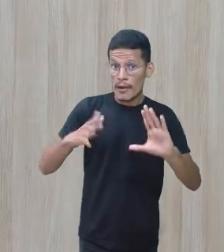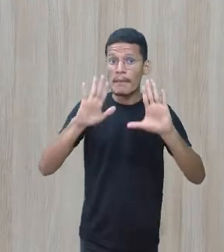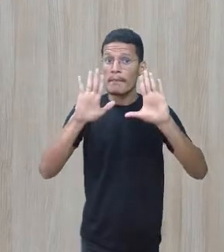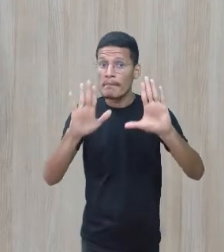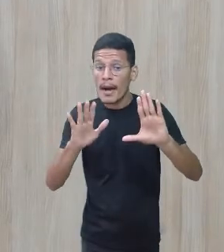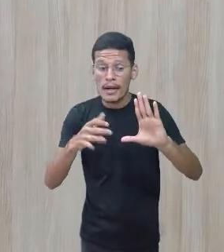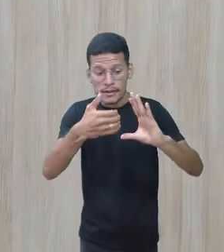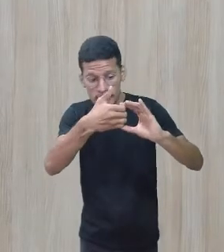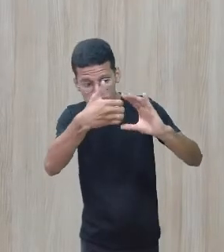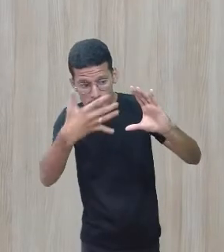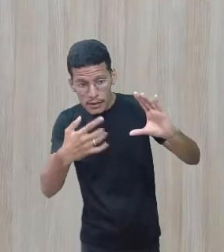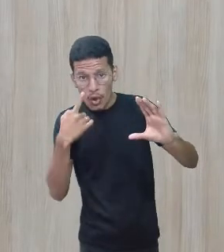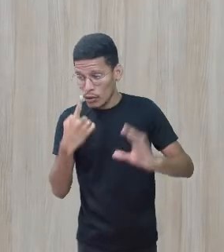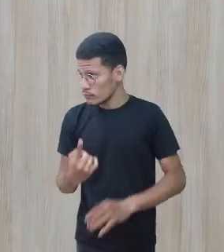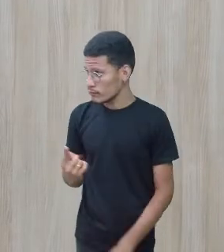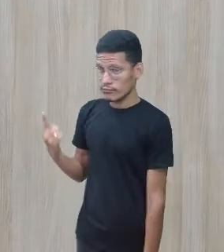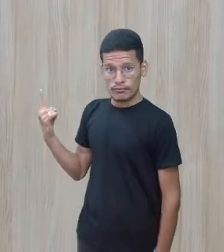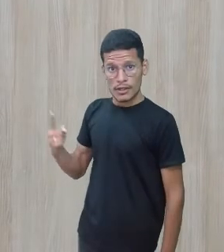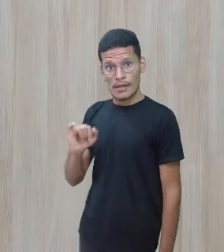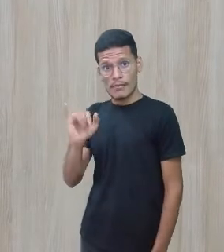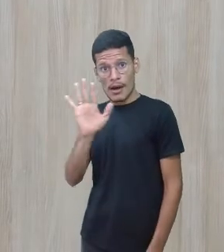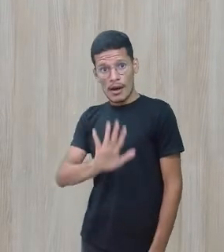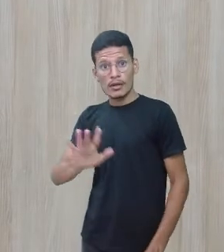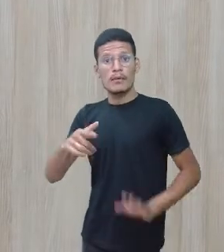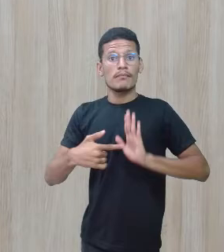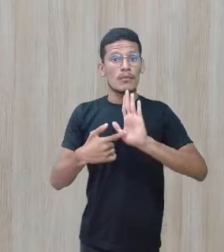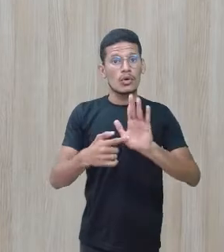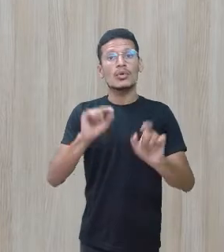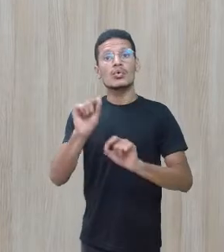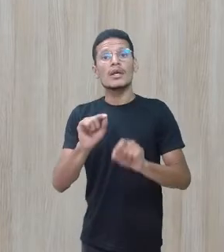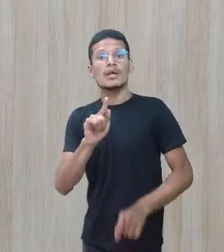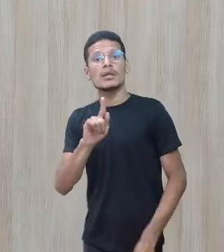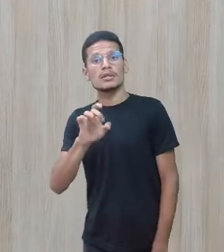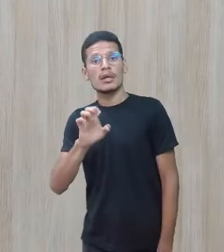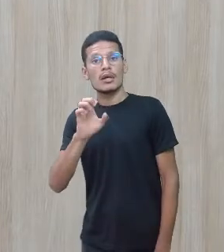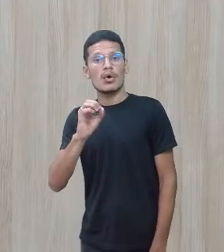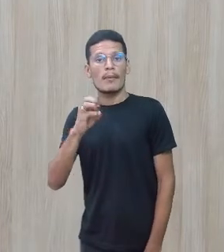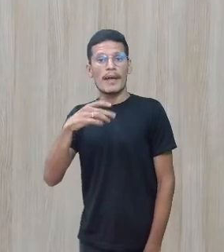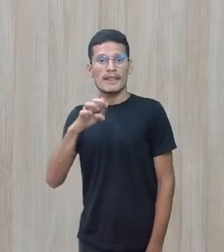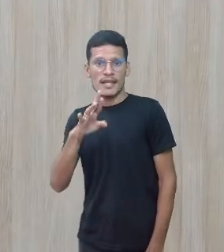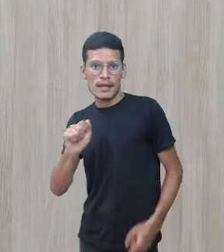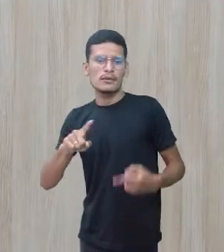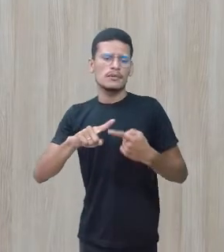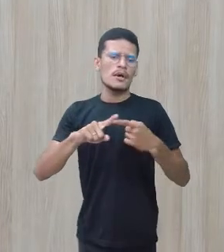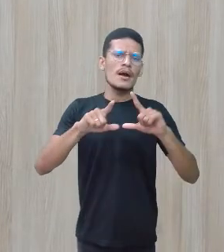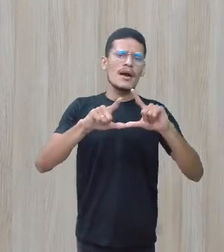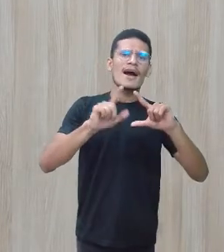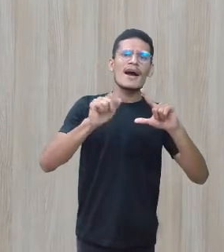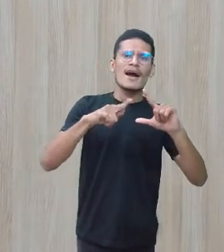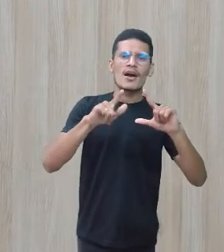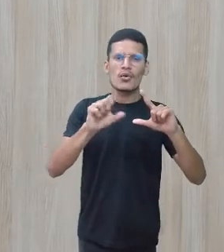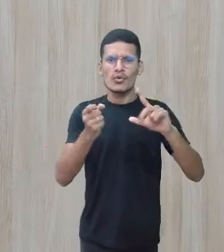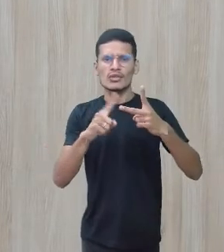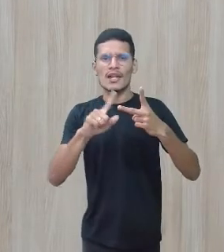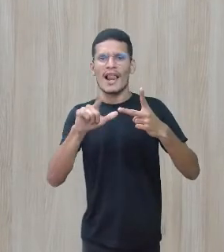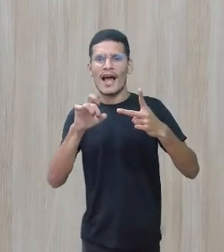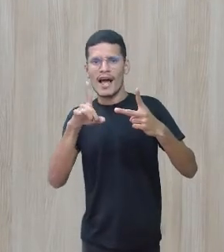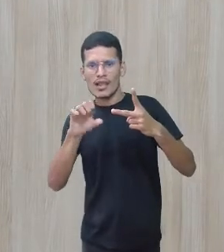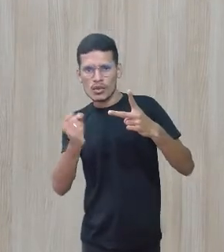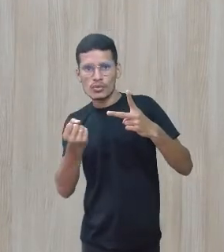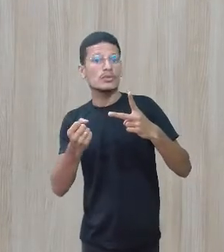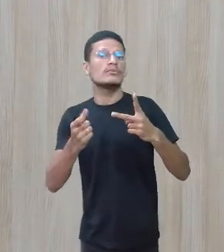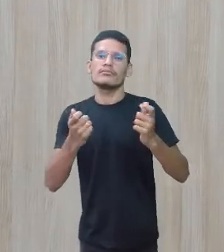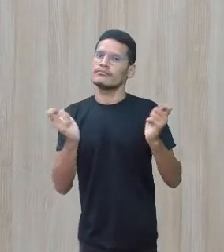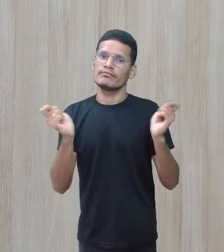características, nesse caso aí, por exemplo, de uma figura que está usando da geometria, né, ângulos, lados, a gente tem que manter os